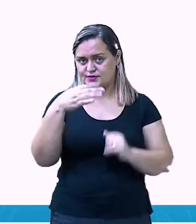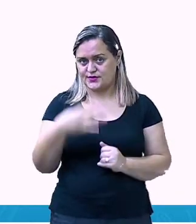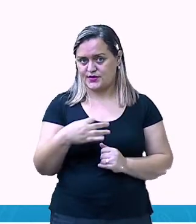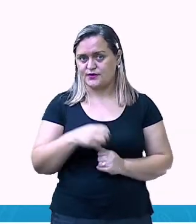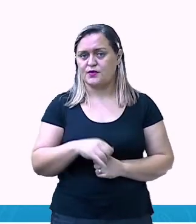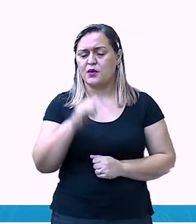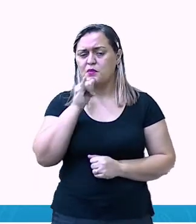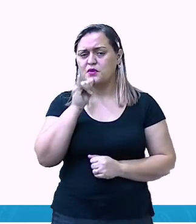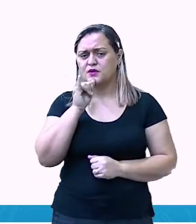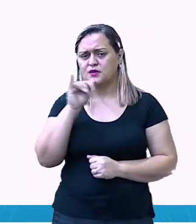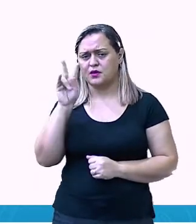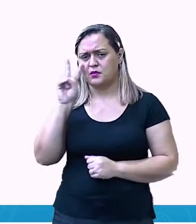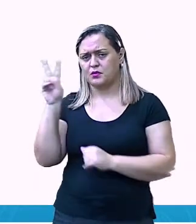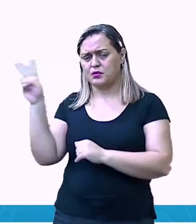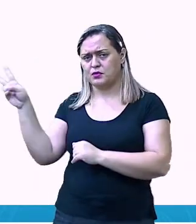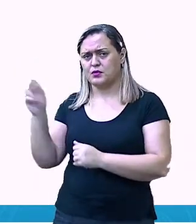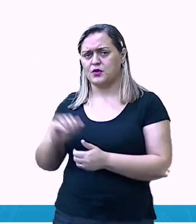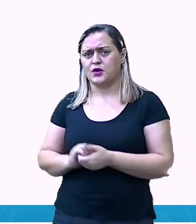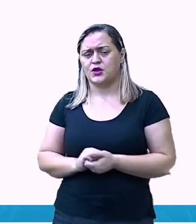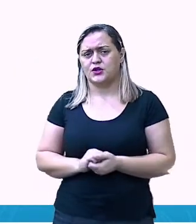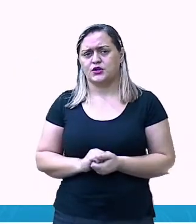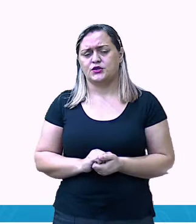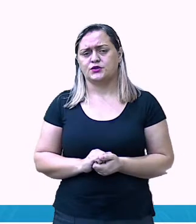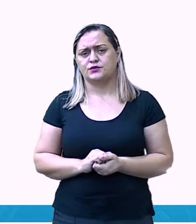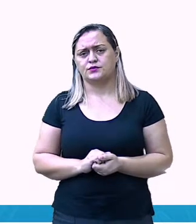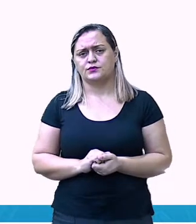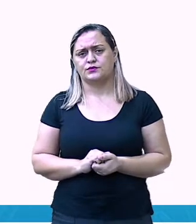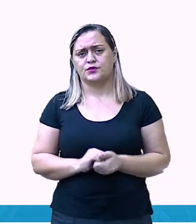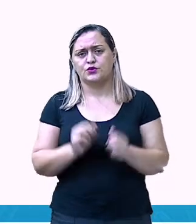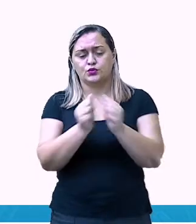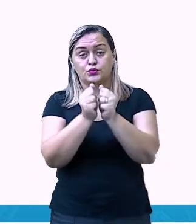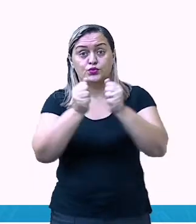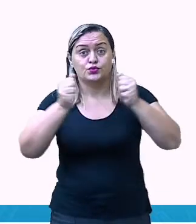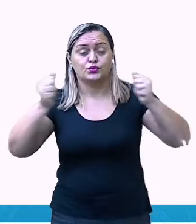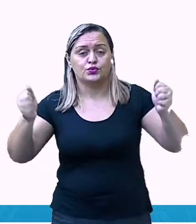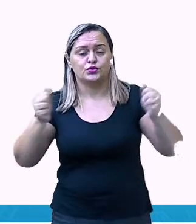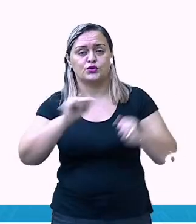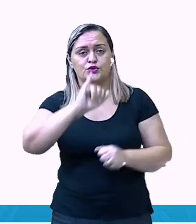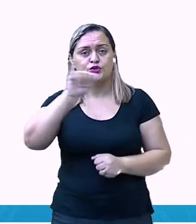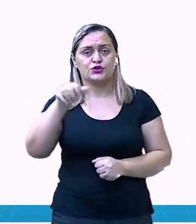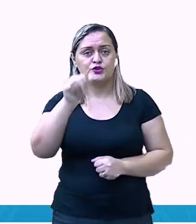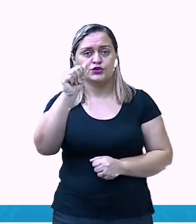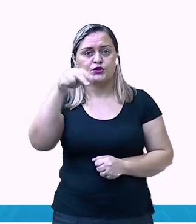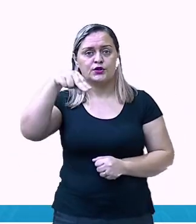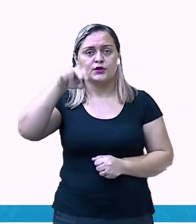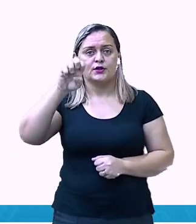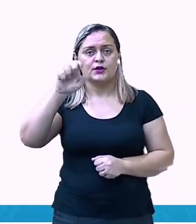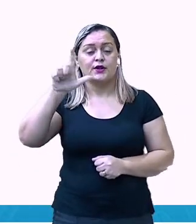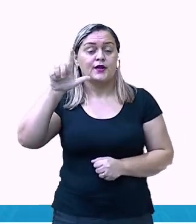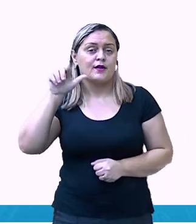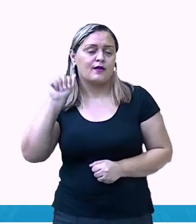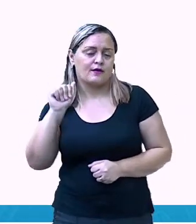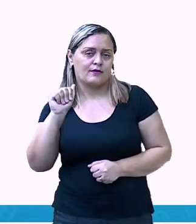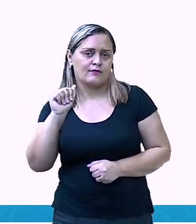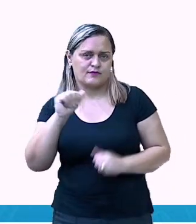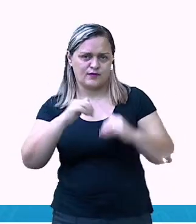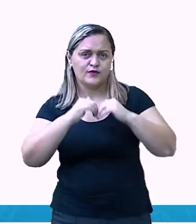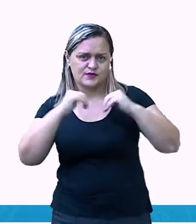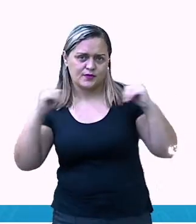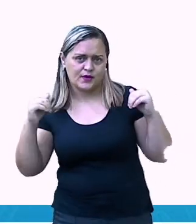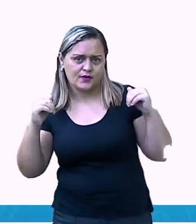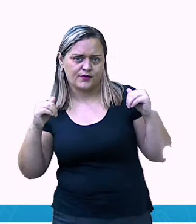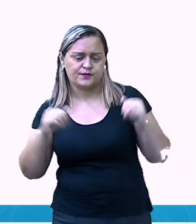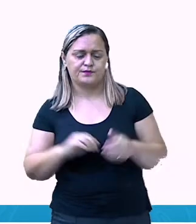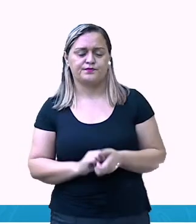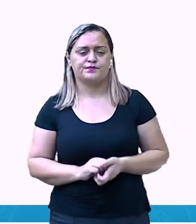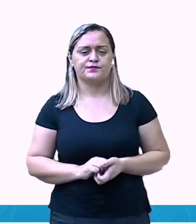dar para vocês? Vamos separar a palavra janela em sílabas? Por exemplo, já, né,